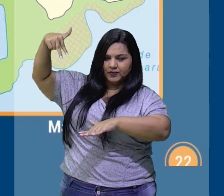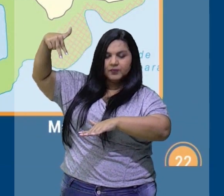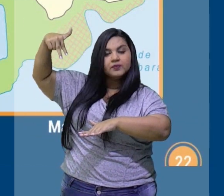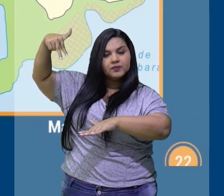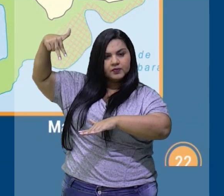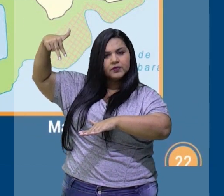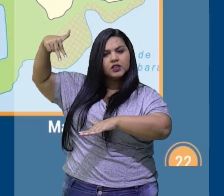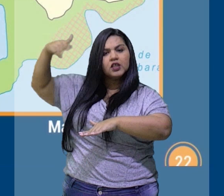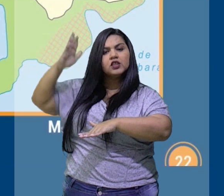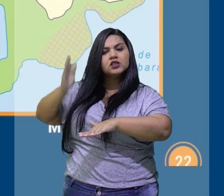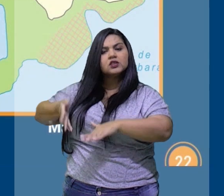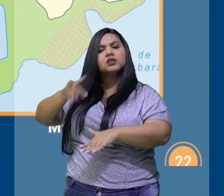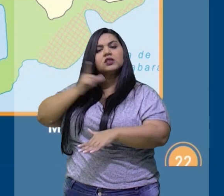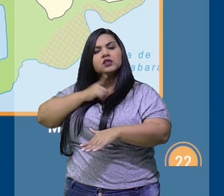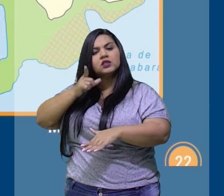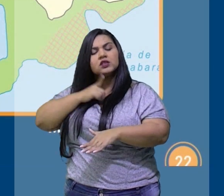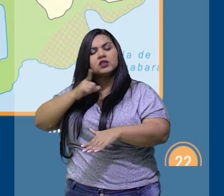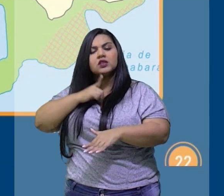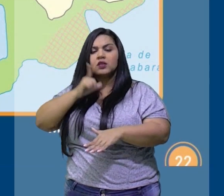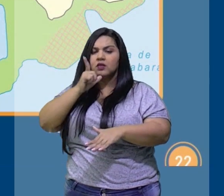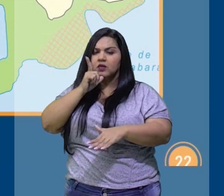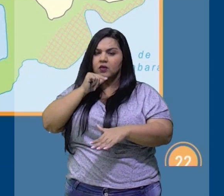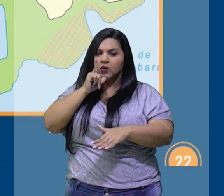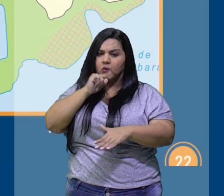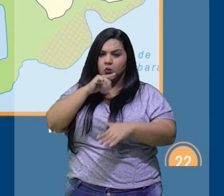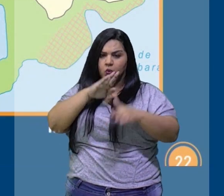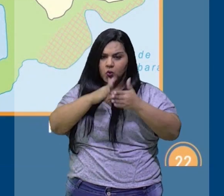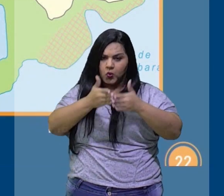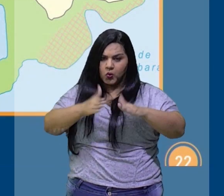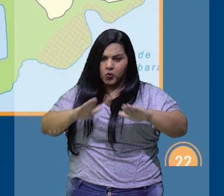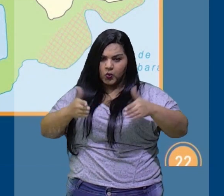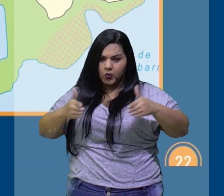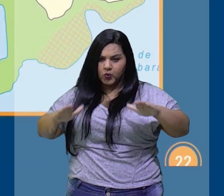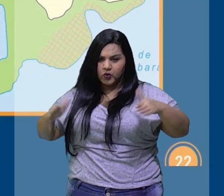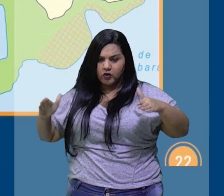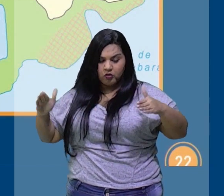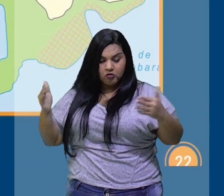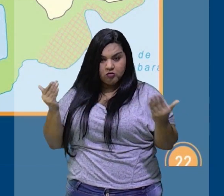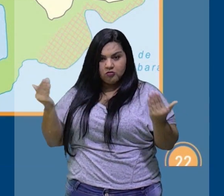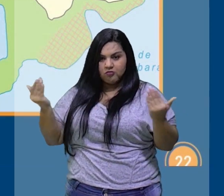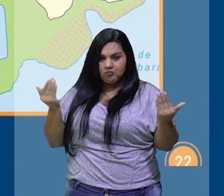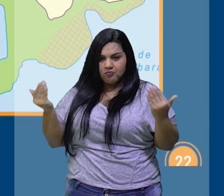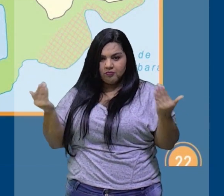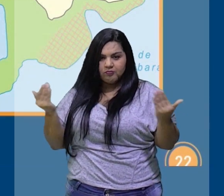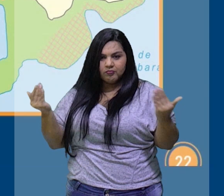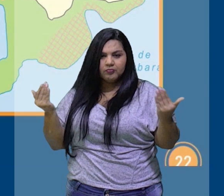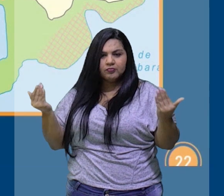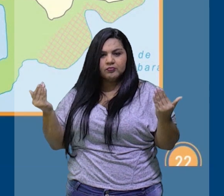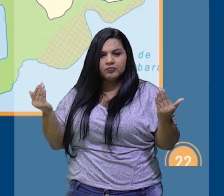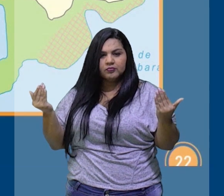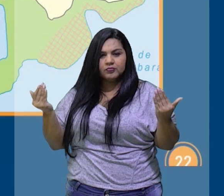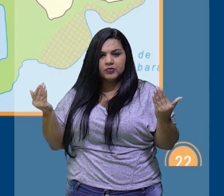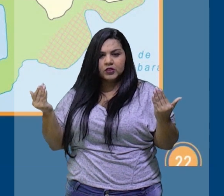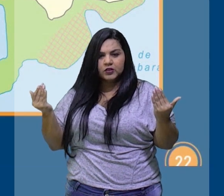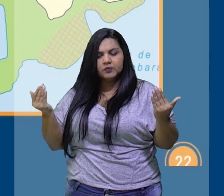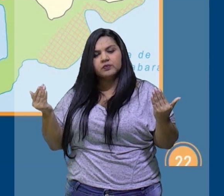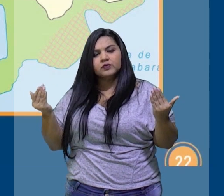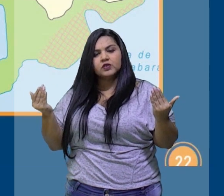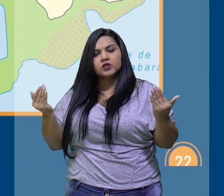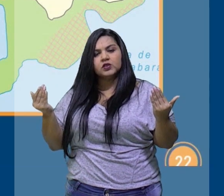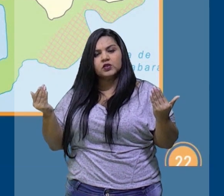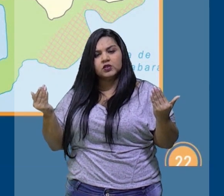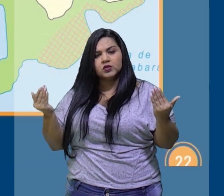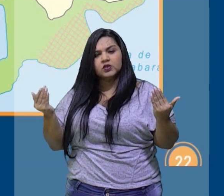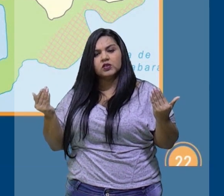aqui também com relação ao nível do mar, né? Aqui 300 metros do Pão